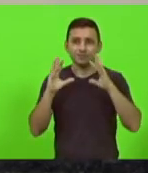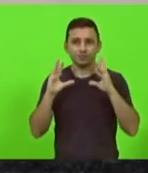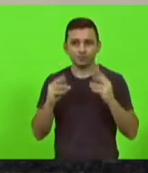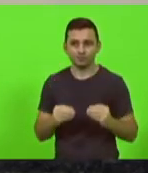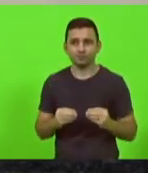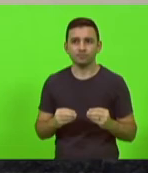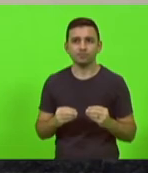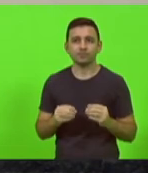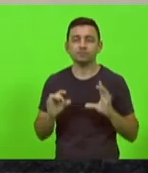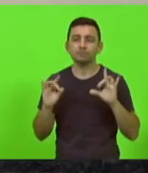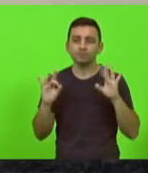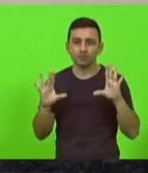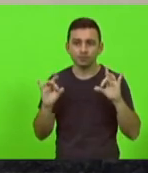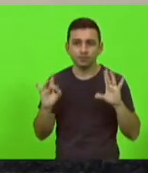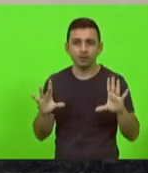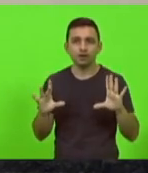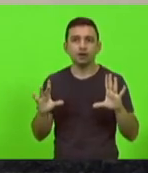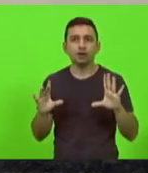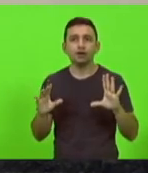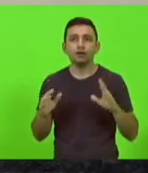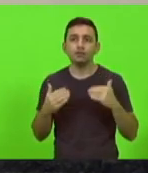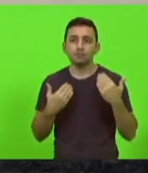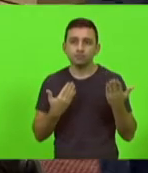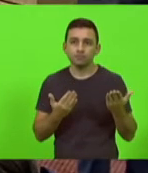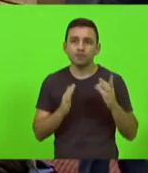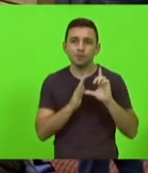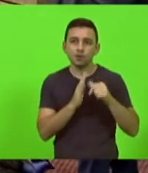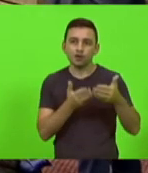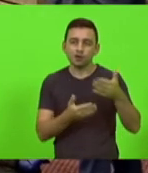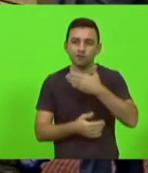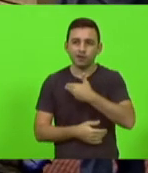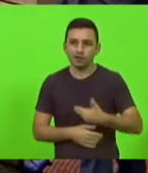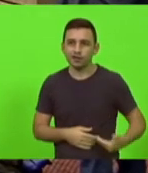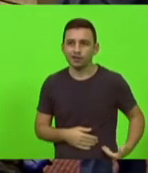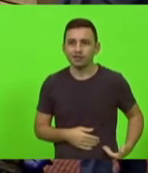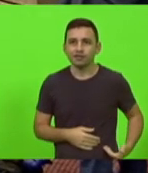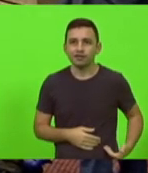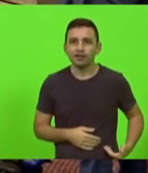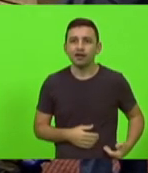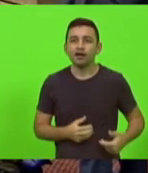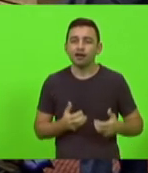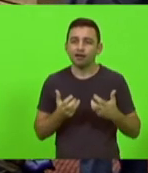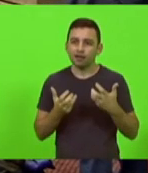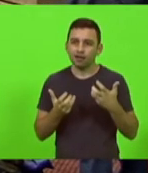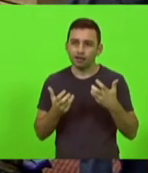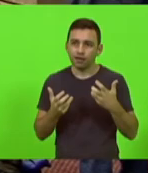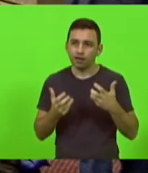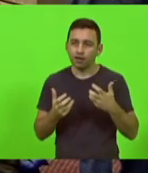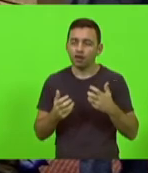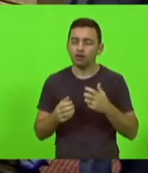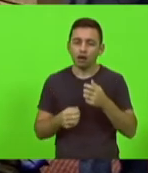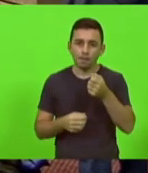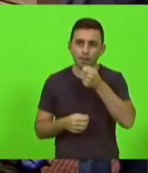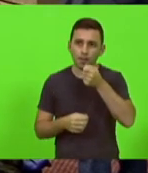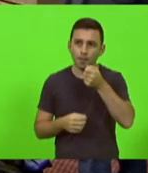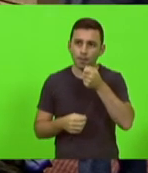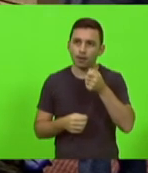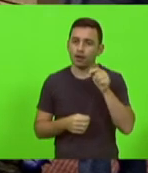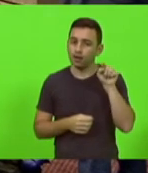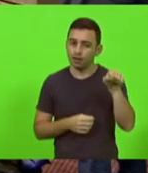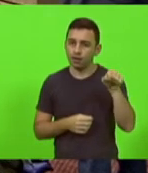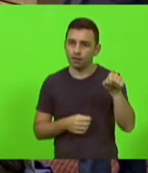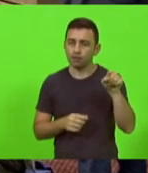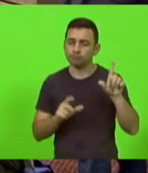e, especialmente, convido depois, governador, se o senhor quiser atender a imprensa aqui ao lado, e